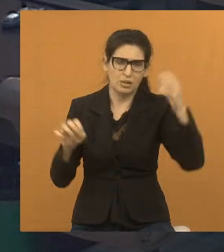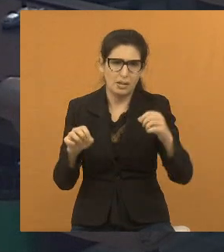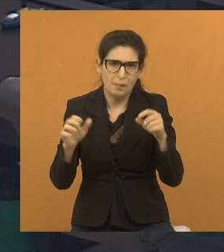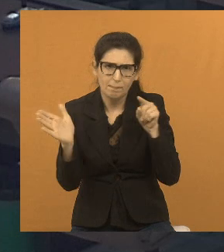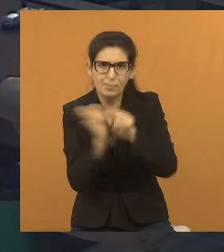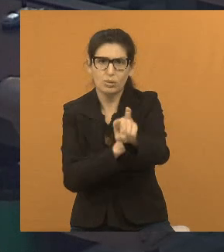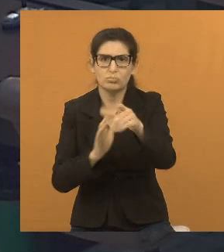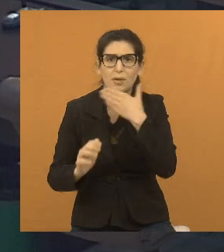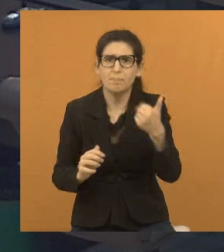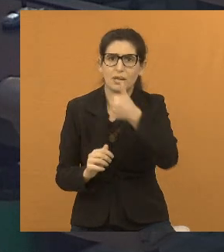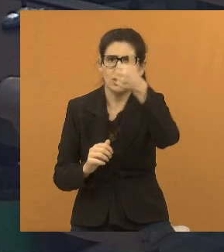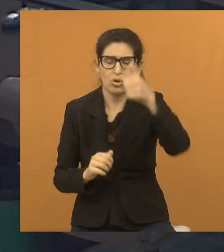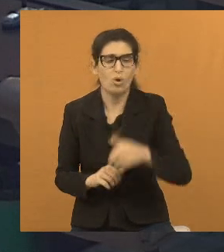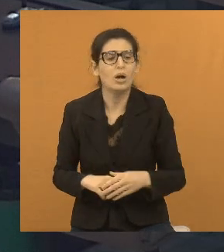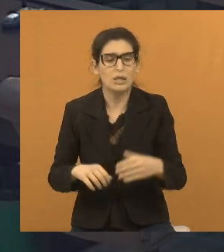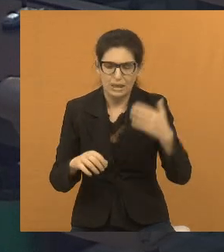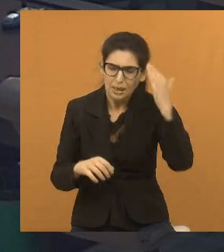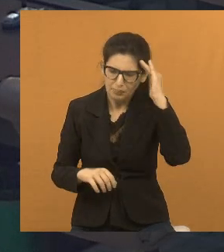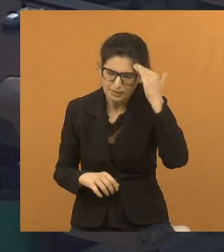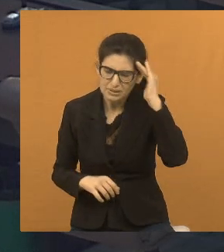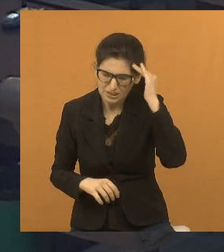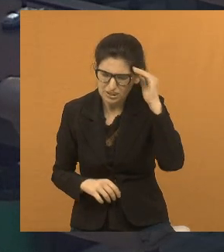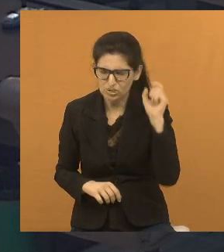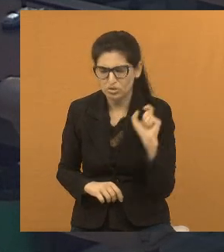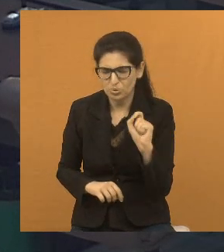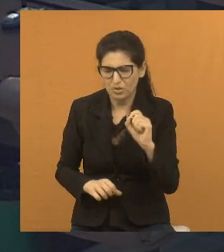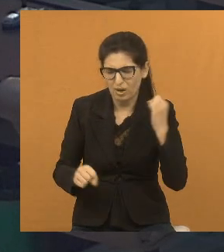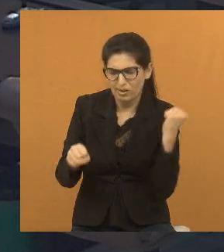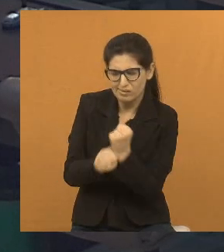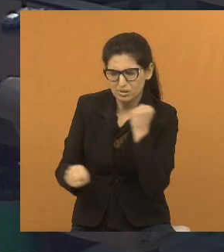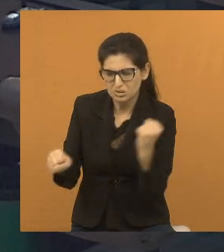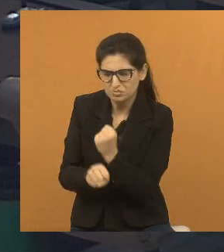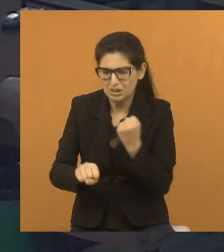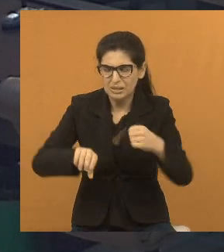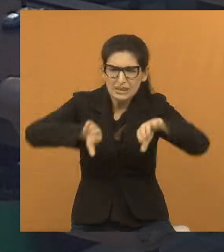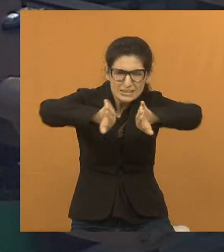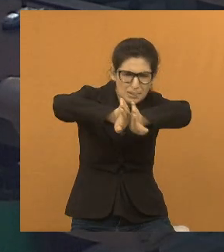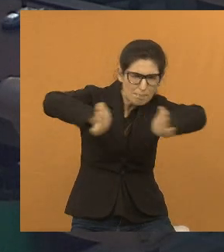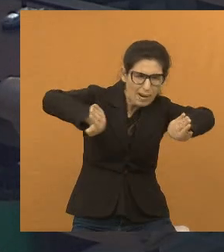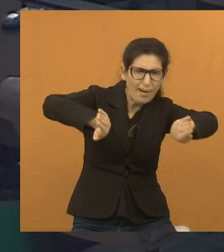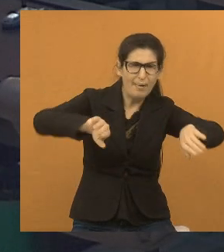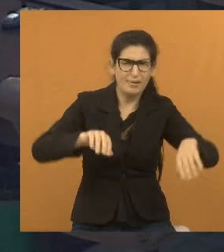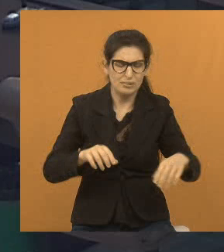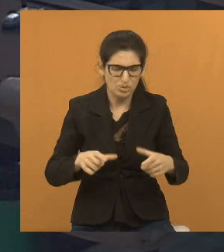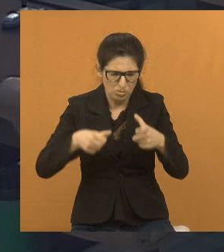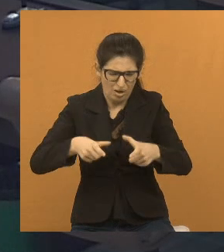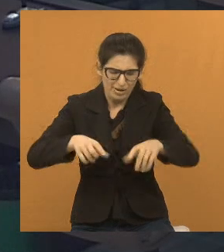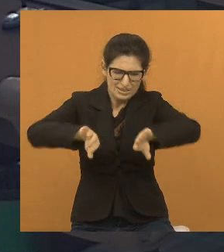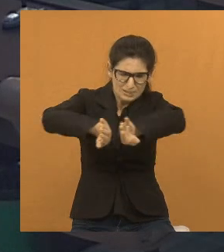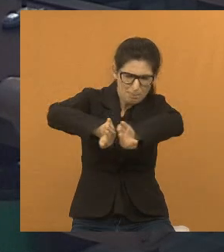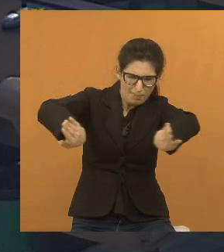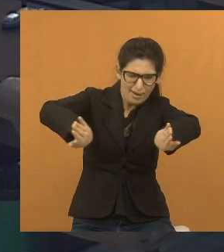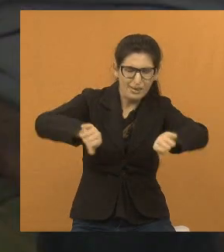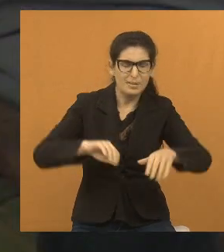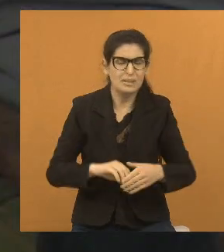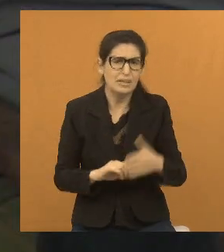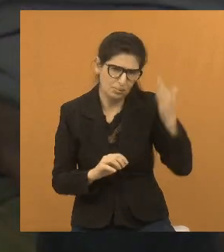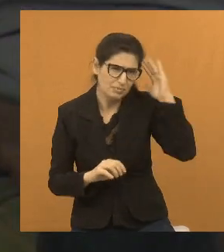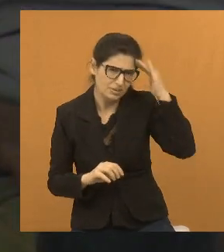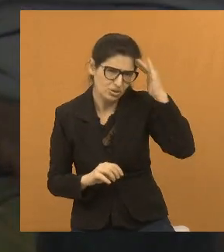recuos, da questão da construção, propriamente dita, no que diz respeito às restrições. Mas eu tenho uma dúvida com relação